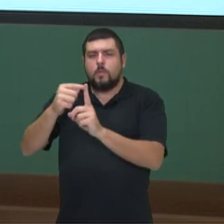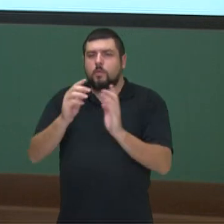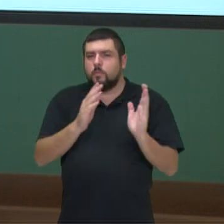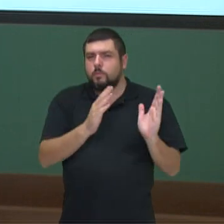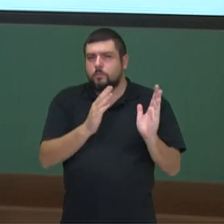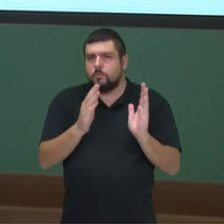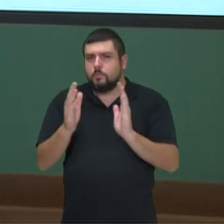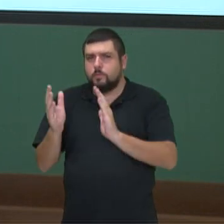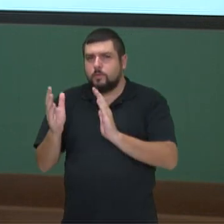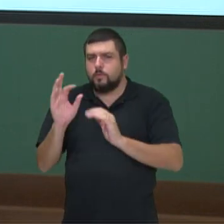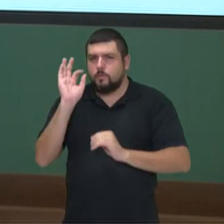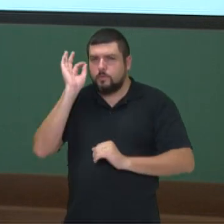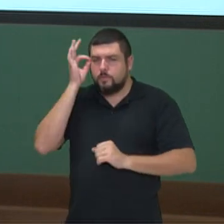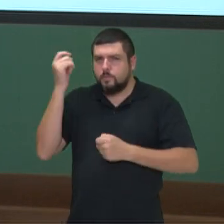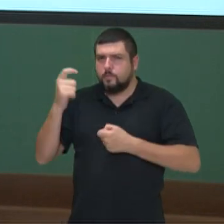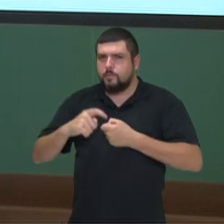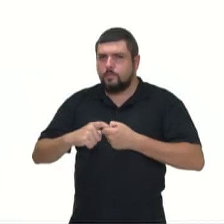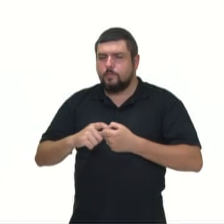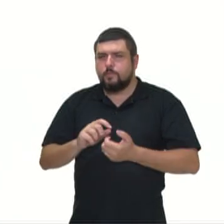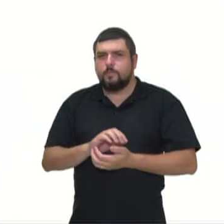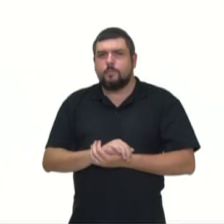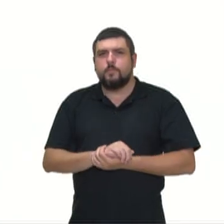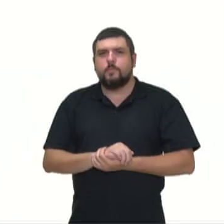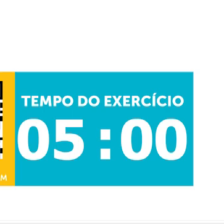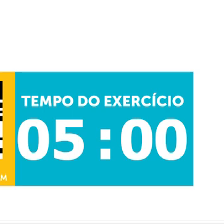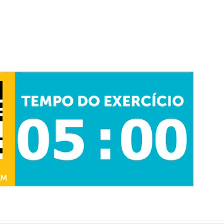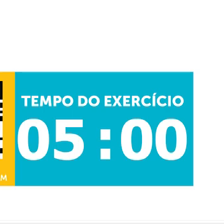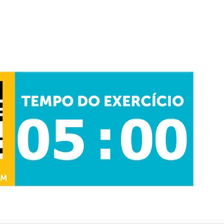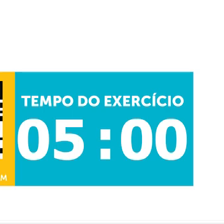aparecem, ok? Já voltamos!